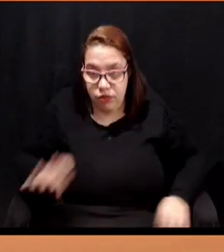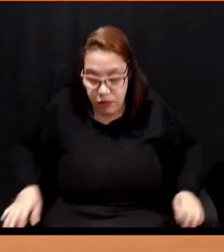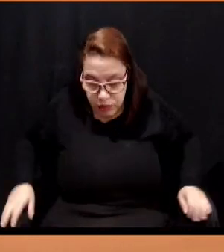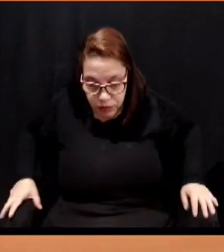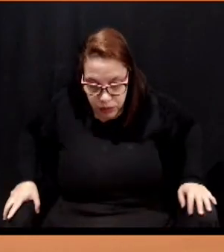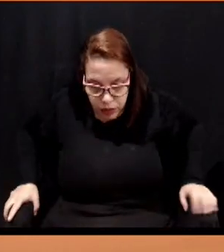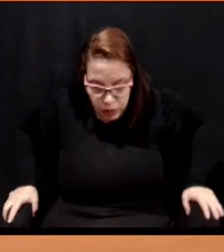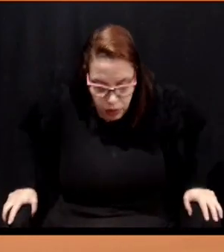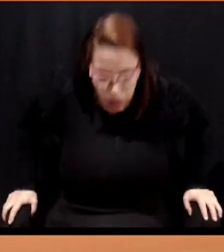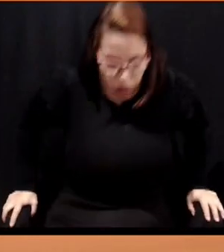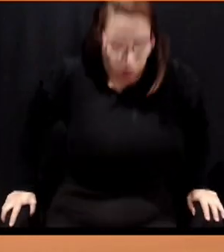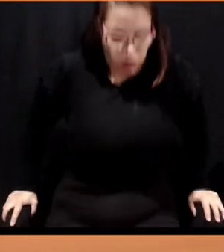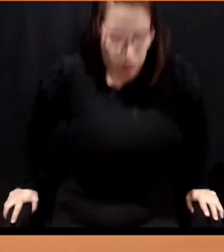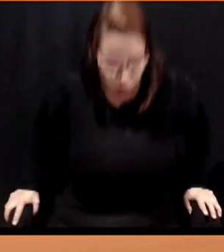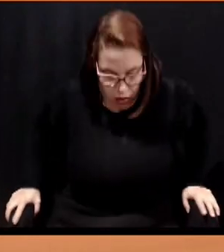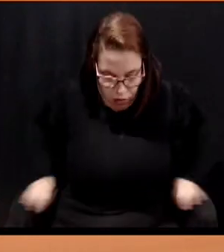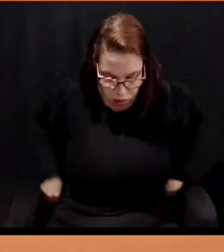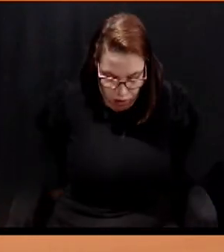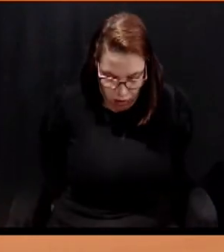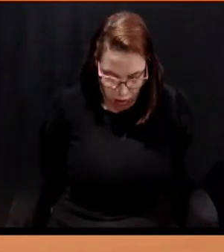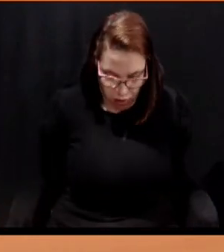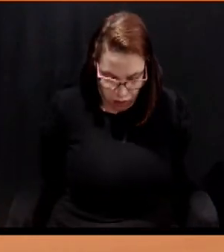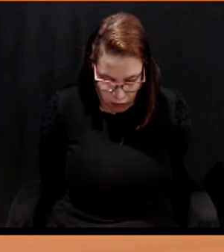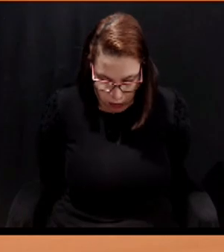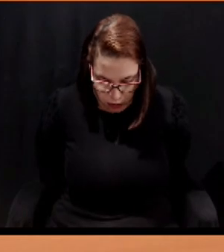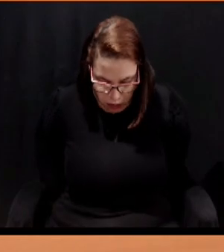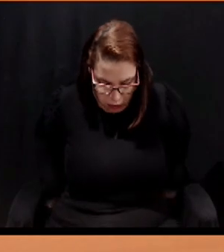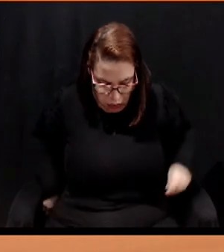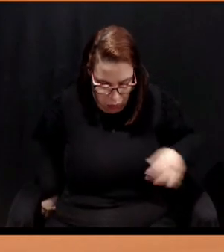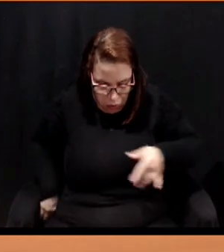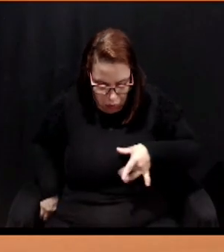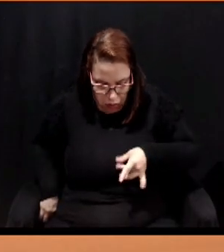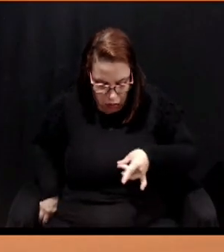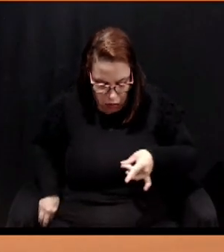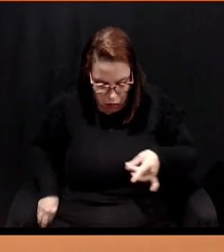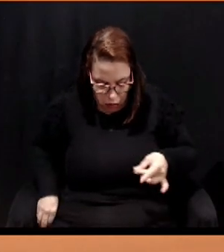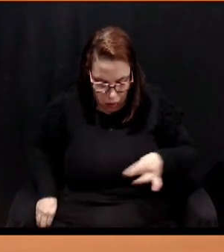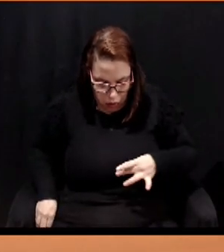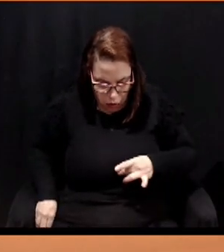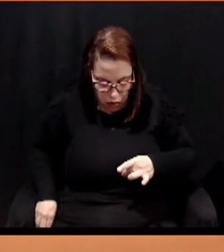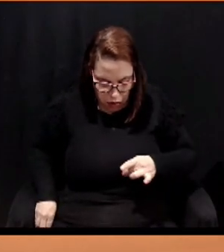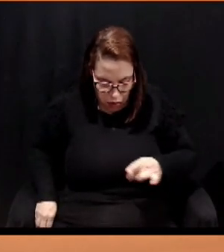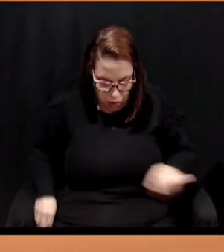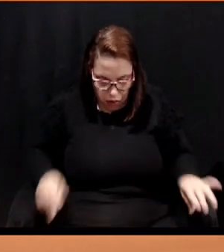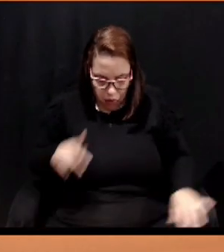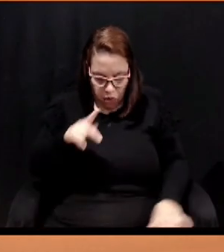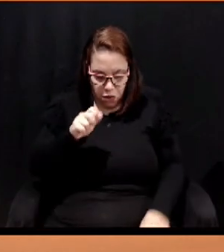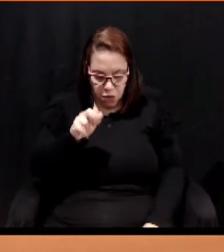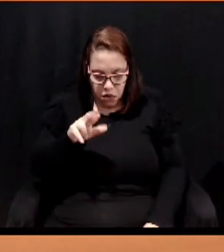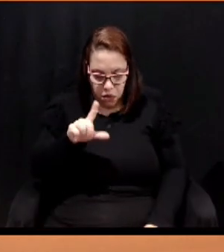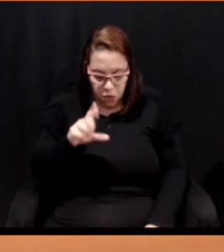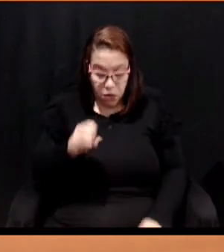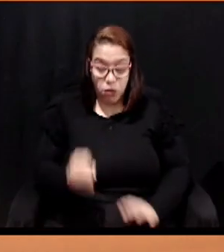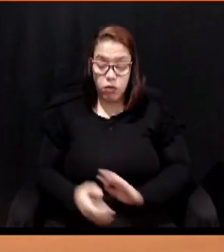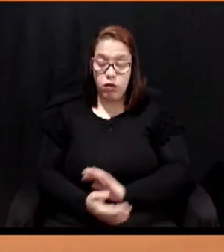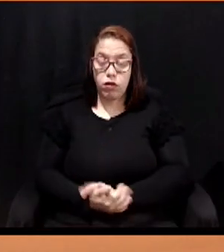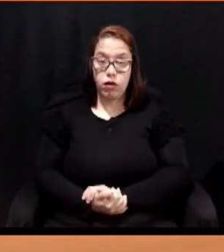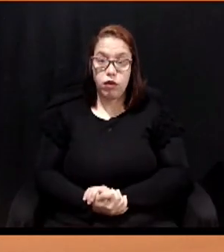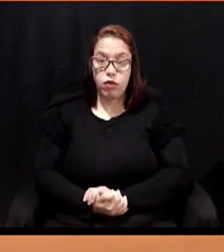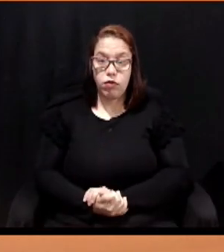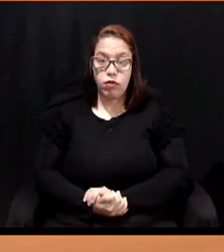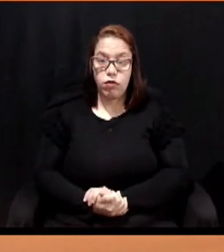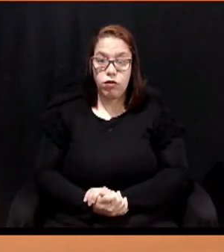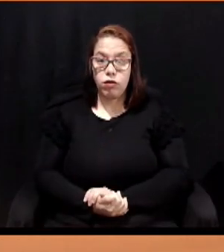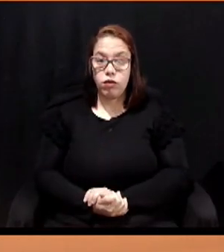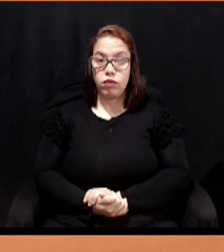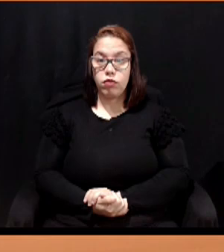se o Márcio e o Luiz permitirem aqui, pedir para o Paulo, né, e para o Maurinei também trazerem